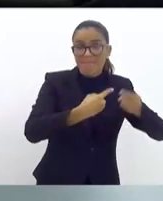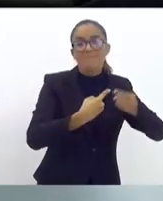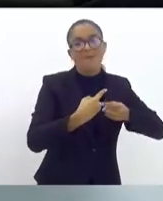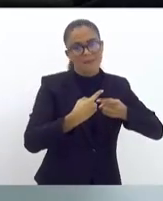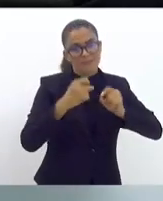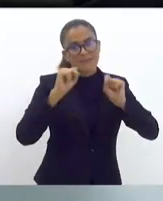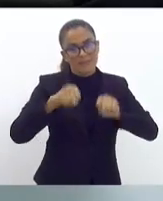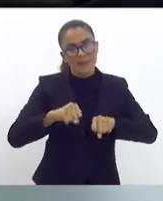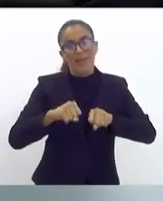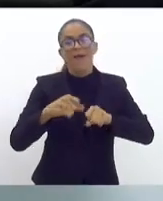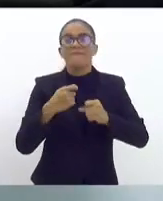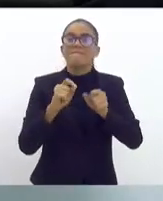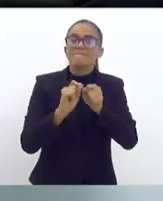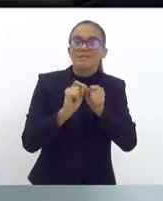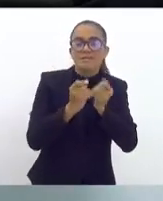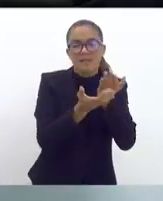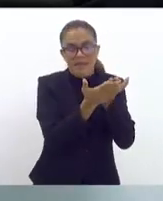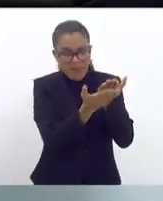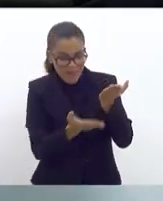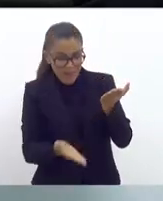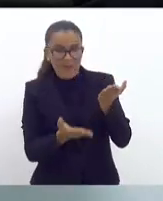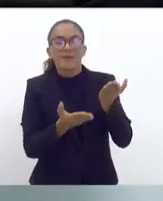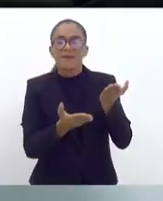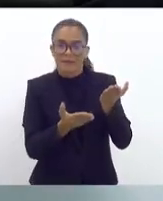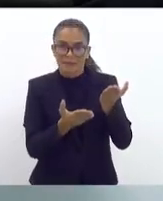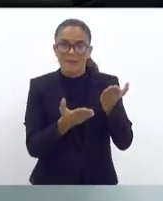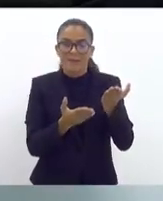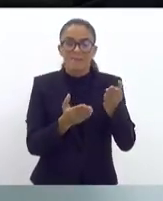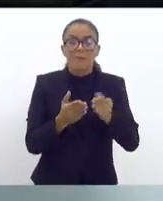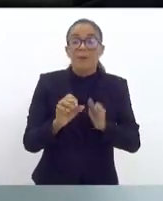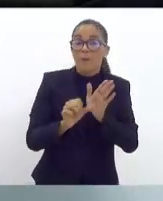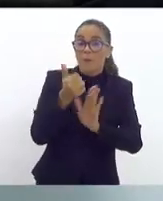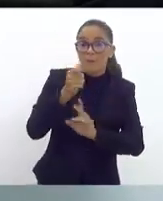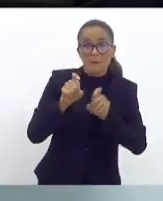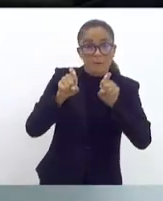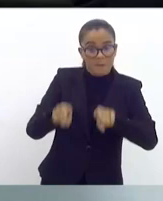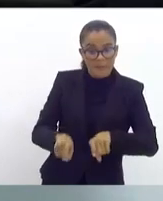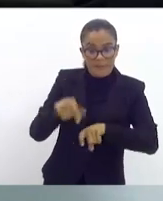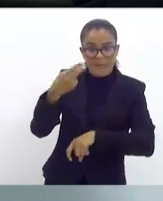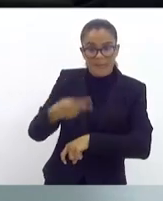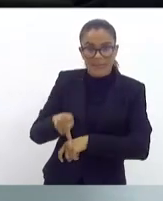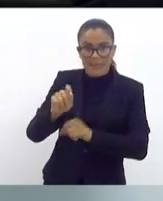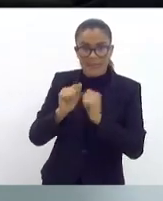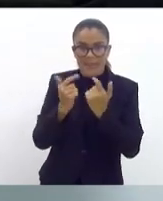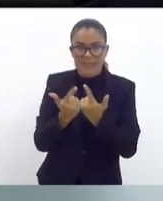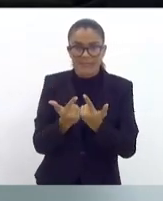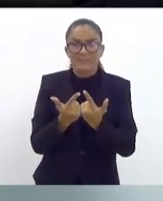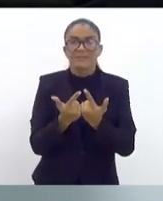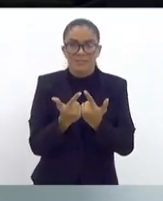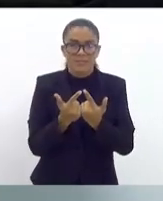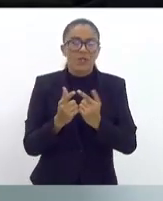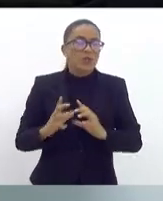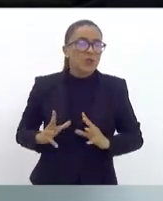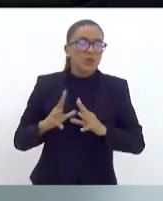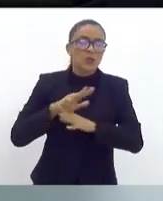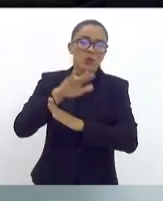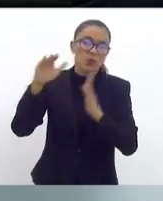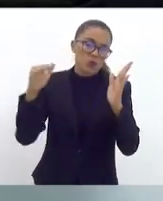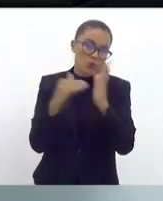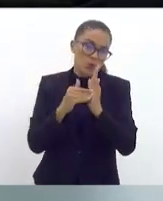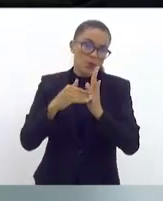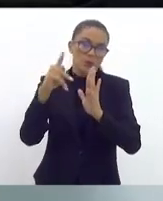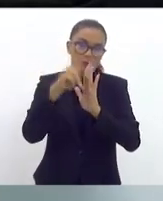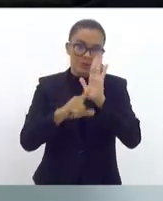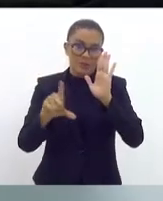de levar anexação ou não inicialmente primeiro mandato que eu tive aqui na casa praticamente todos os projetos que